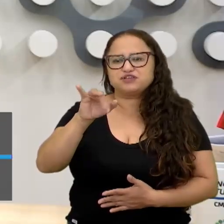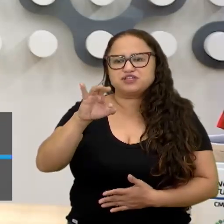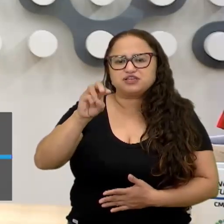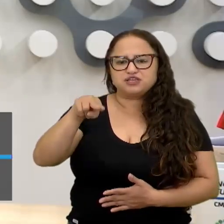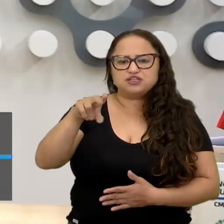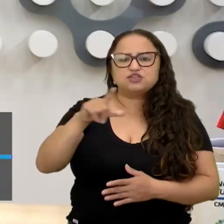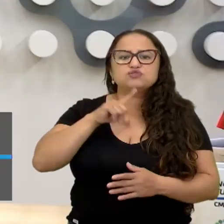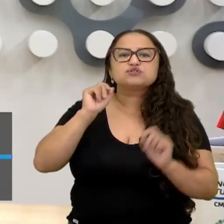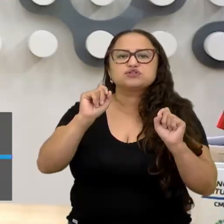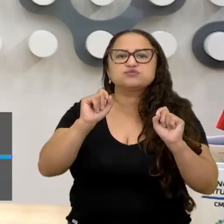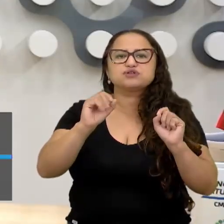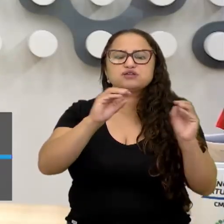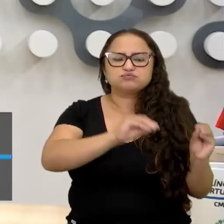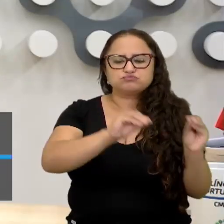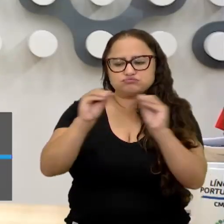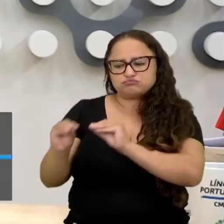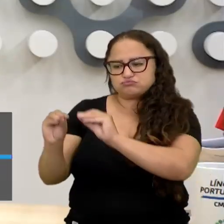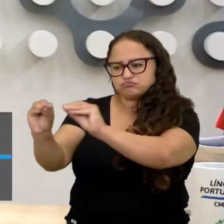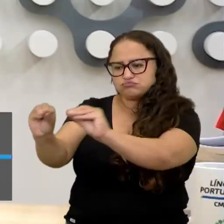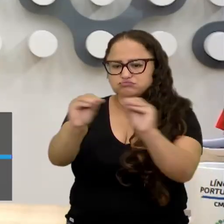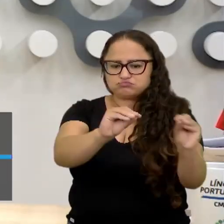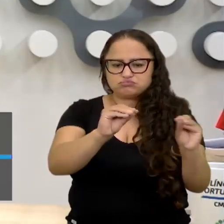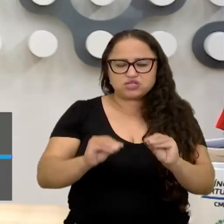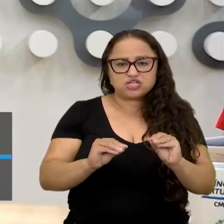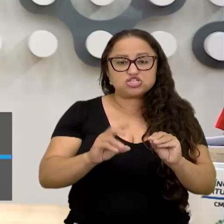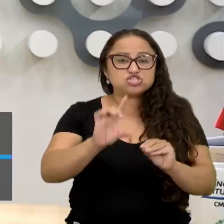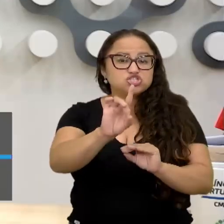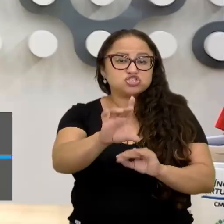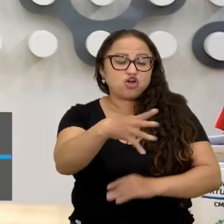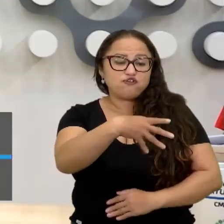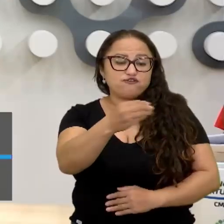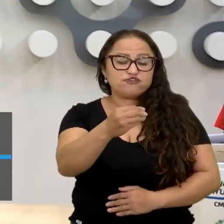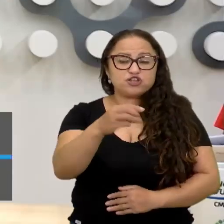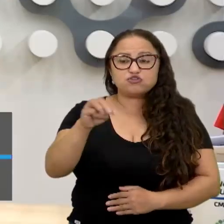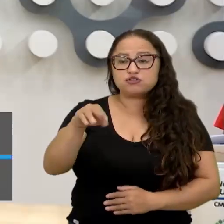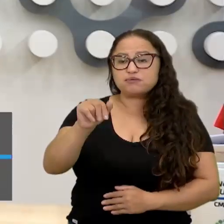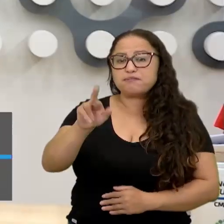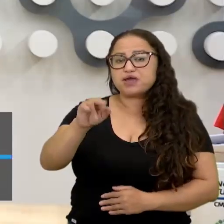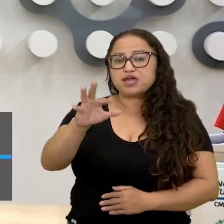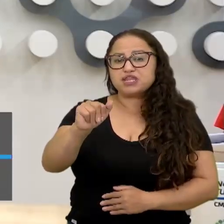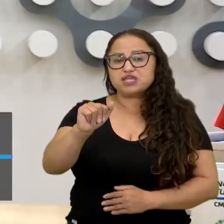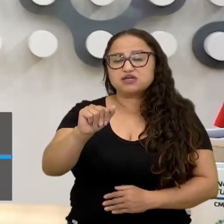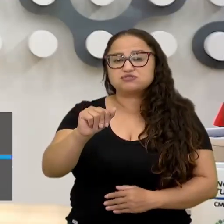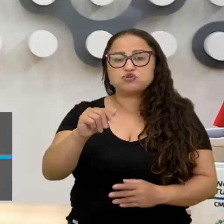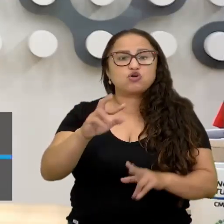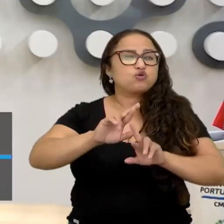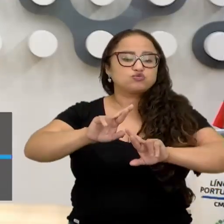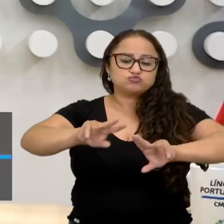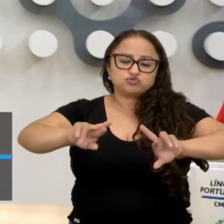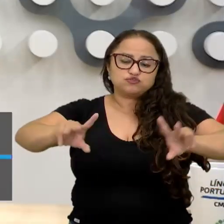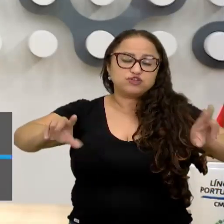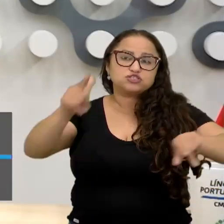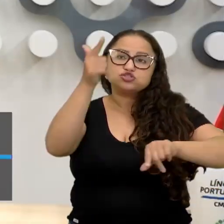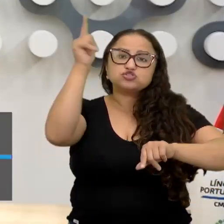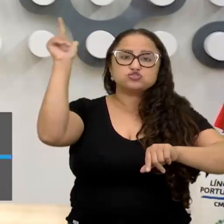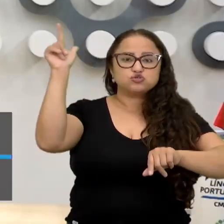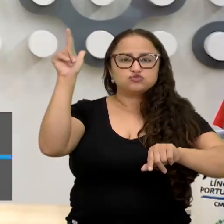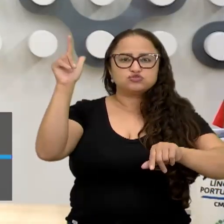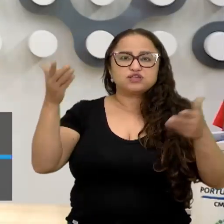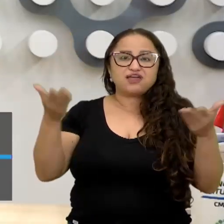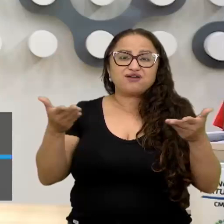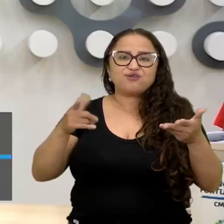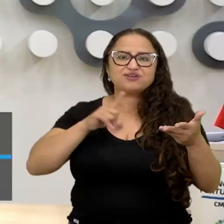Ou seja, ele não tem sobrenome, ele é apenas o filho da Maria, do Zacarias, igual a tantos outros, e está nesse momento